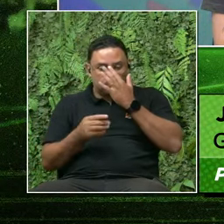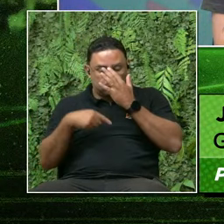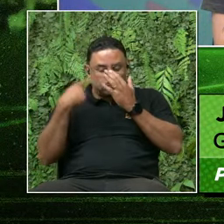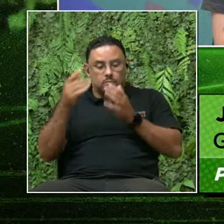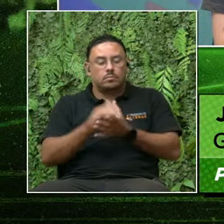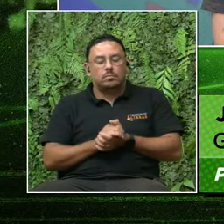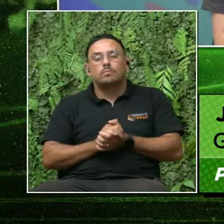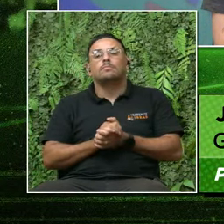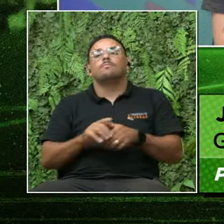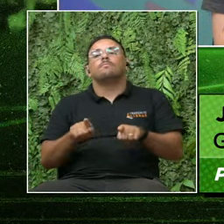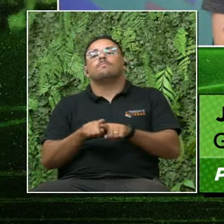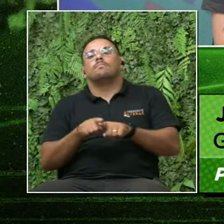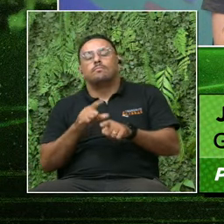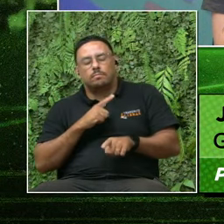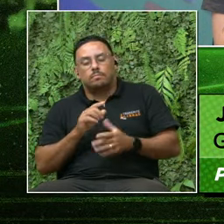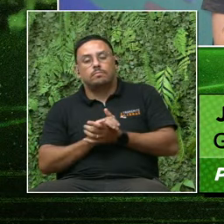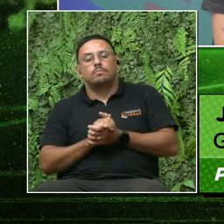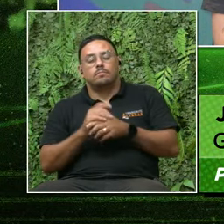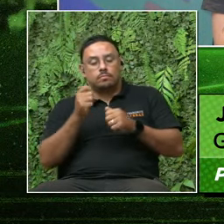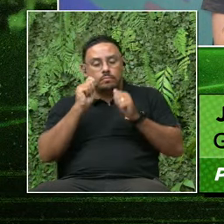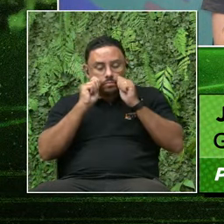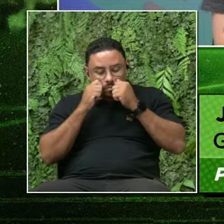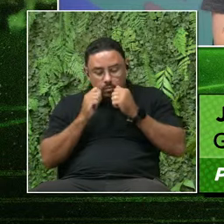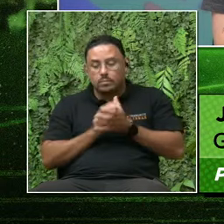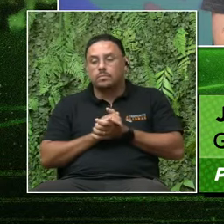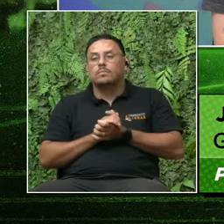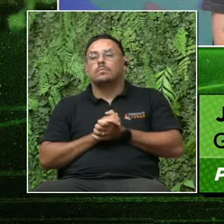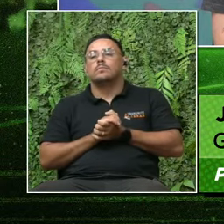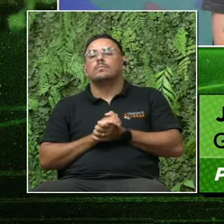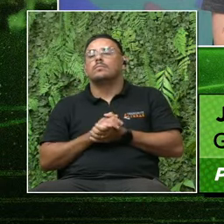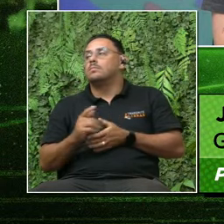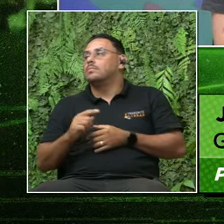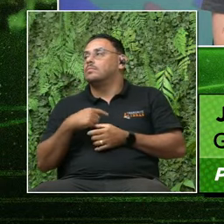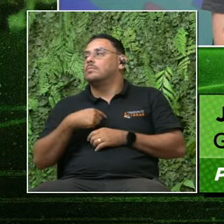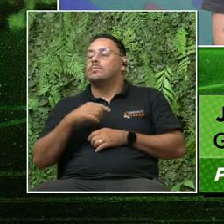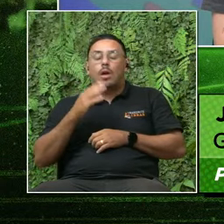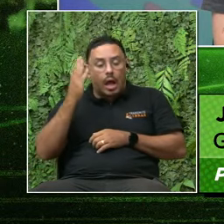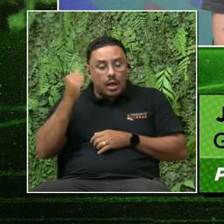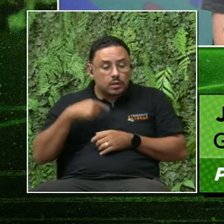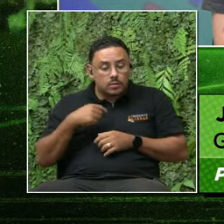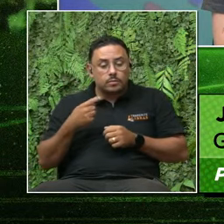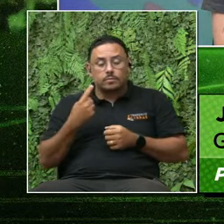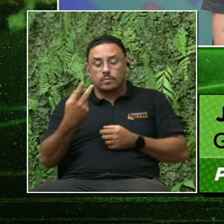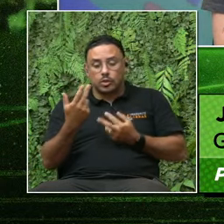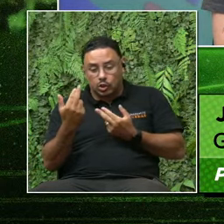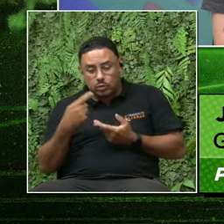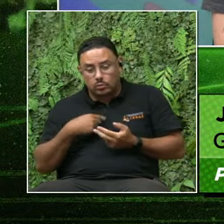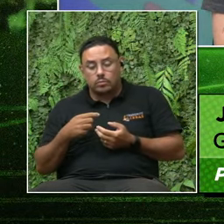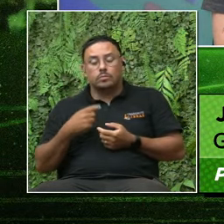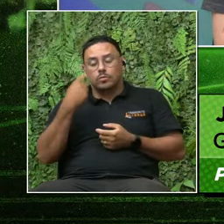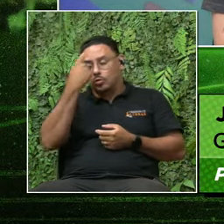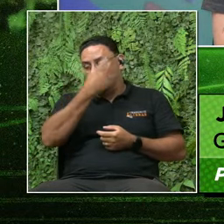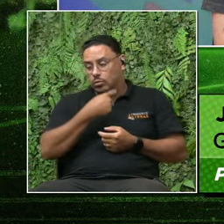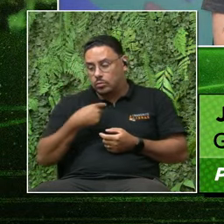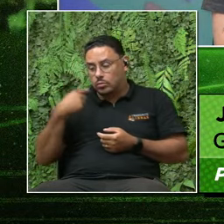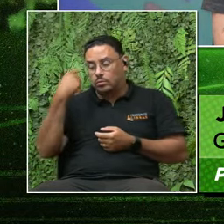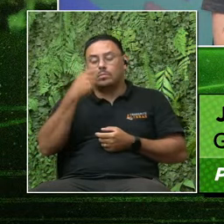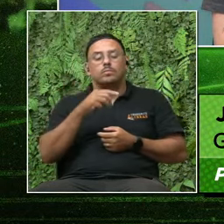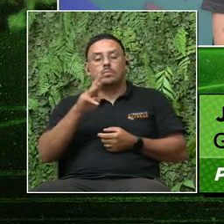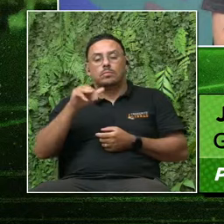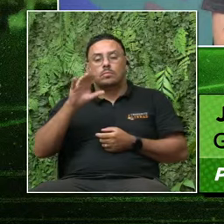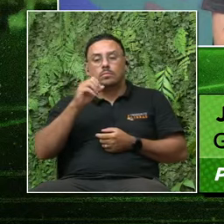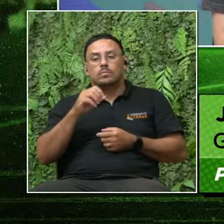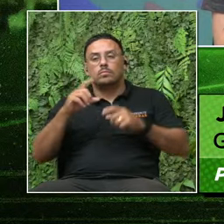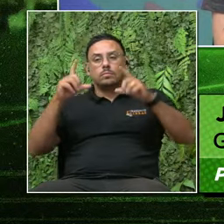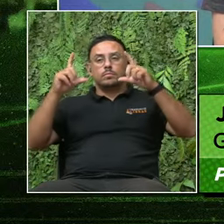lado aí que estão chorando né eu fosse vocês rapaziada deixava a cara do Miltão amanhã